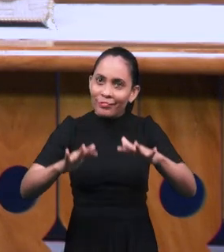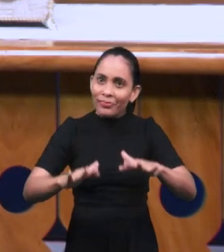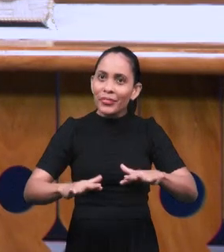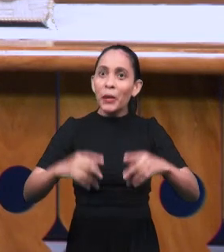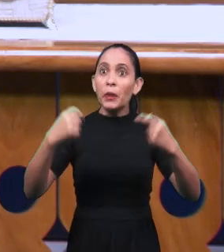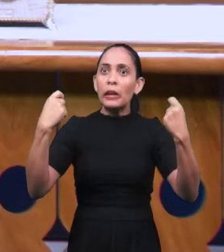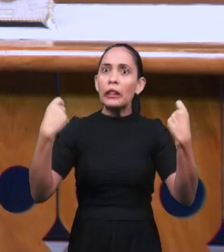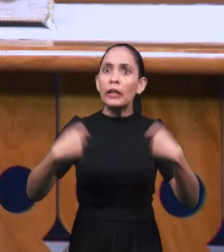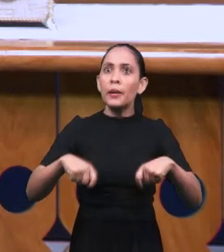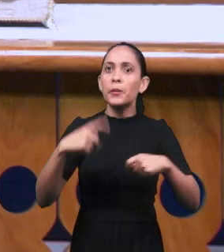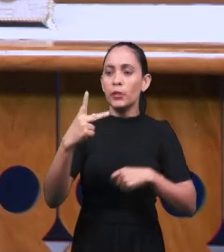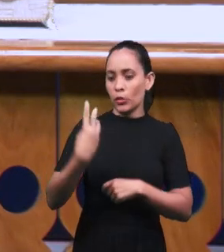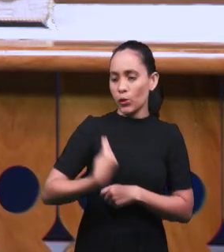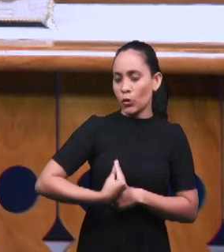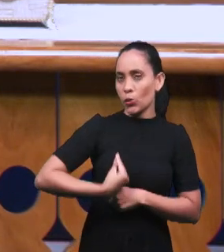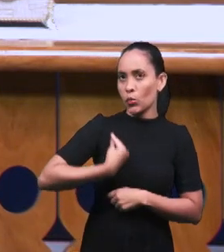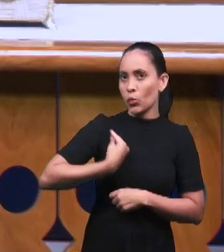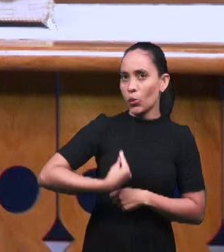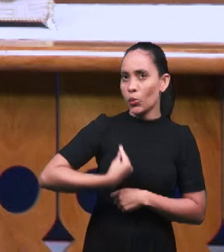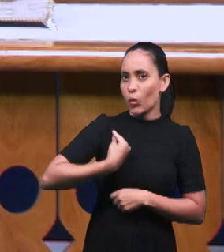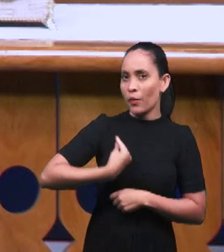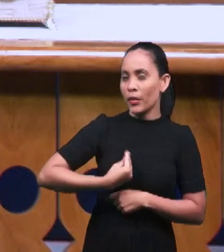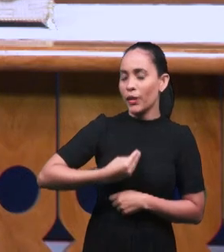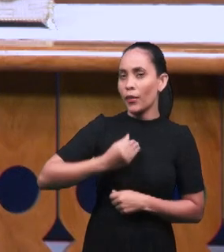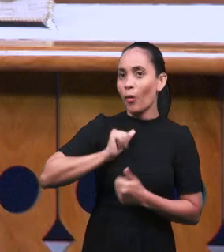a vida do homem, a